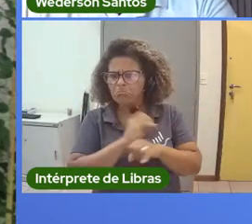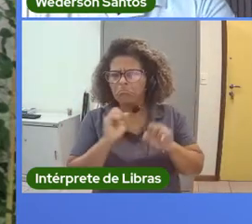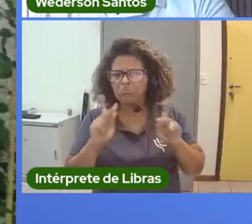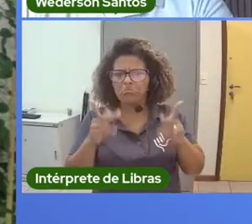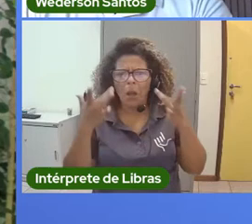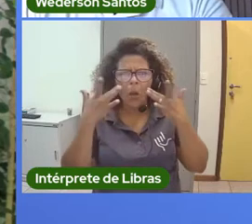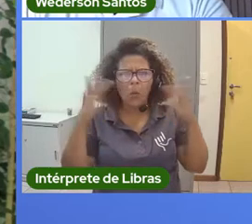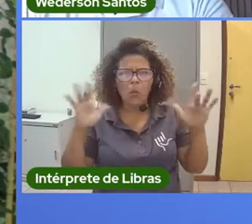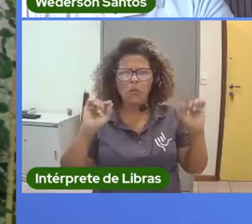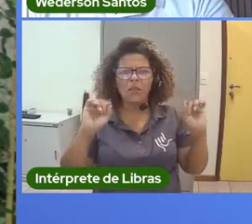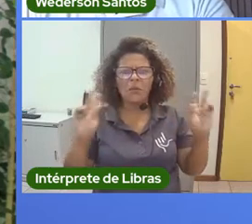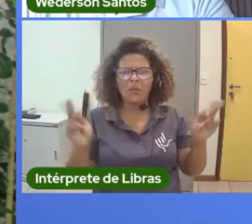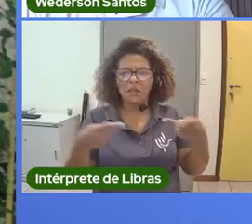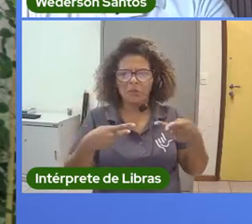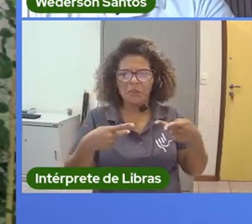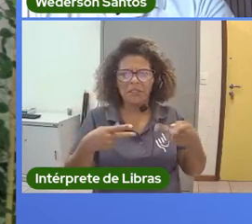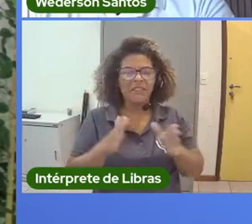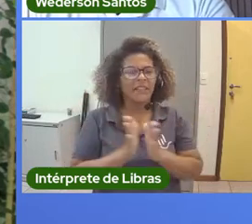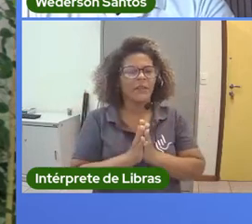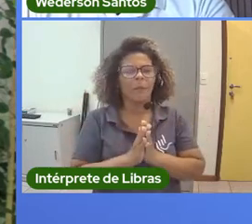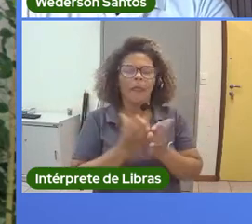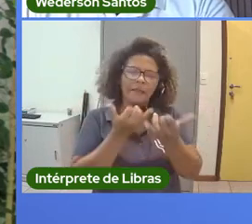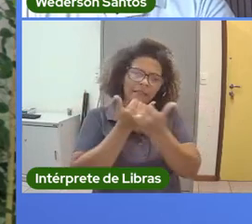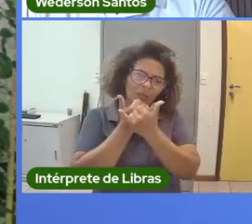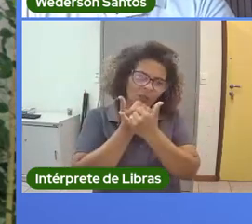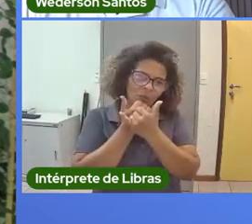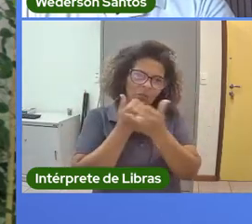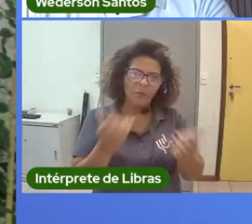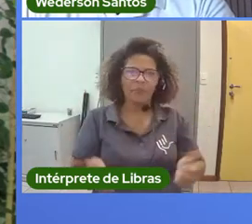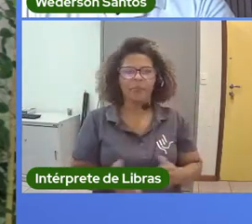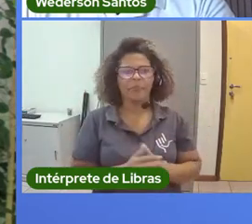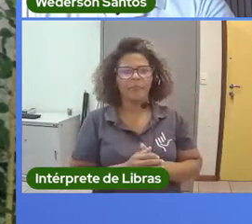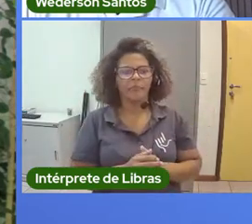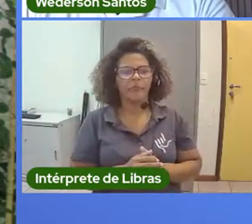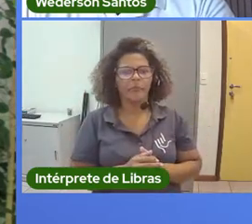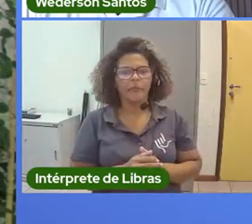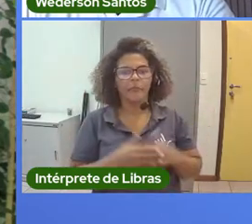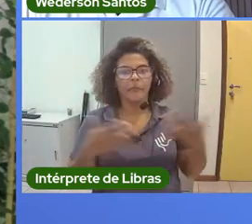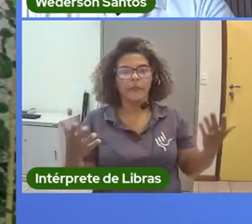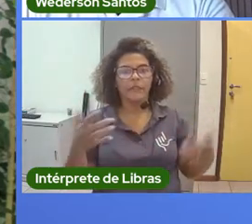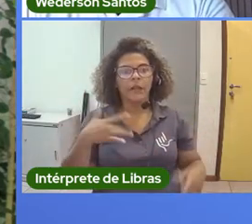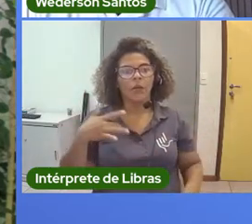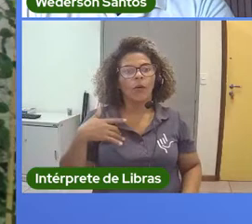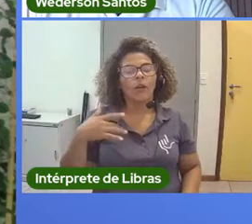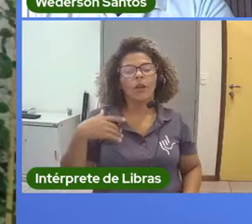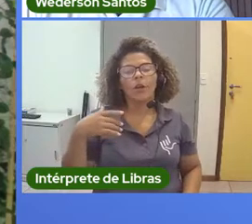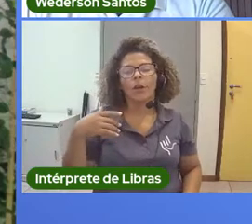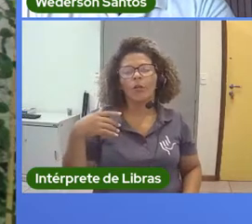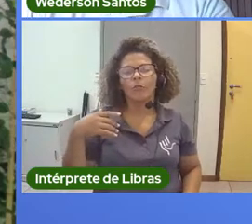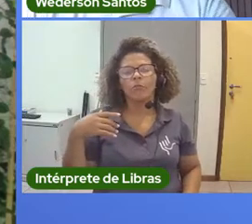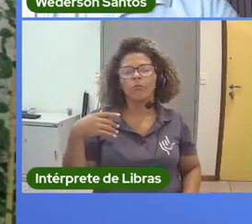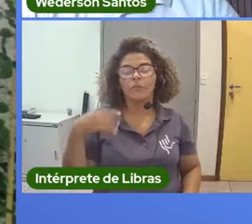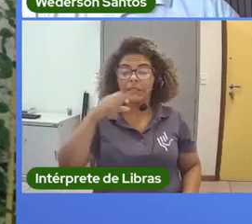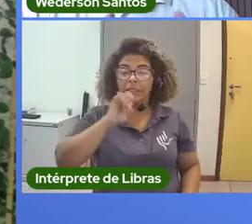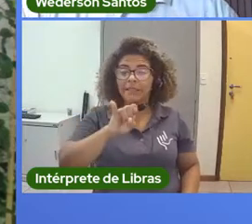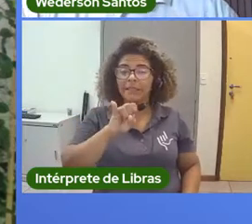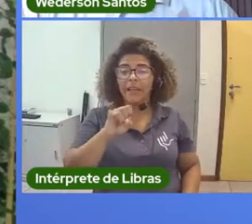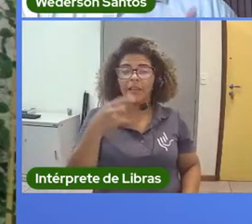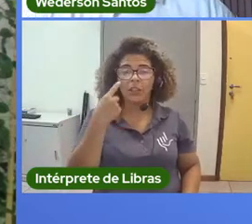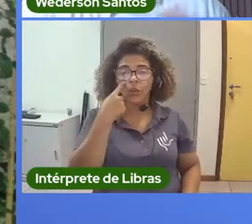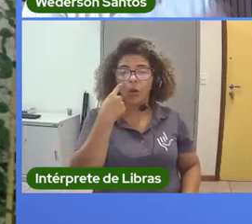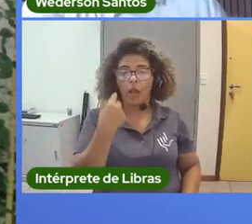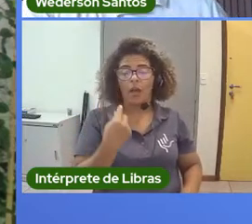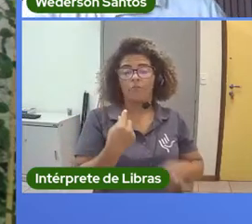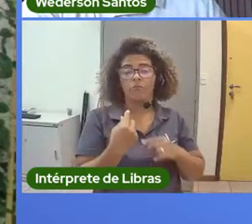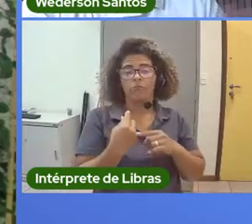ter acontecido. Peço desculpas aí, pessoal. Eu dizia que, se a gente olhar, né, do ponto de